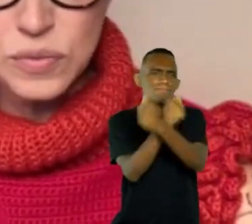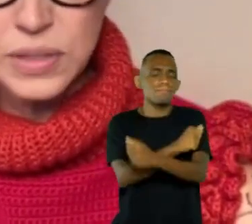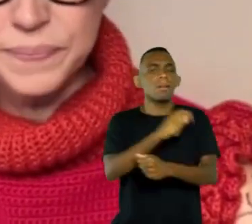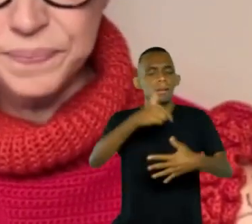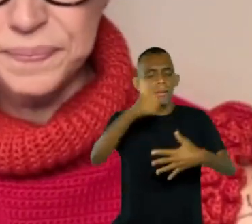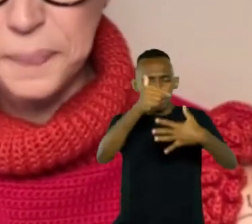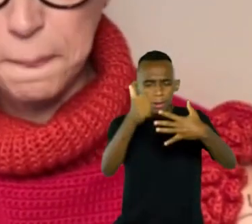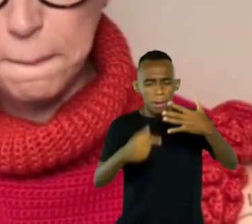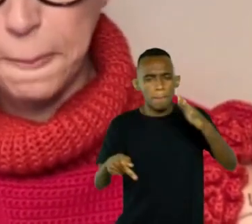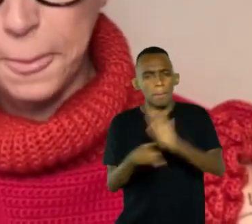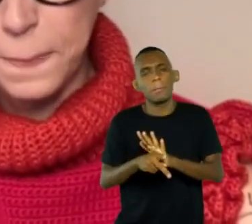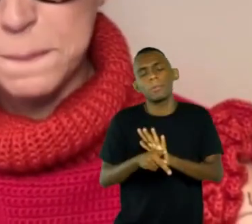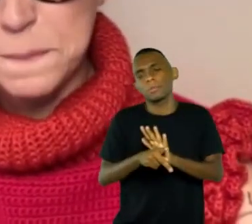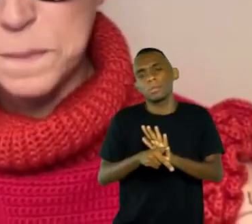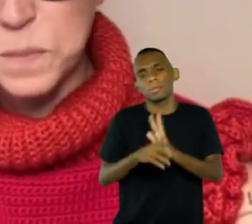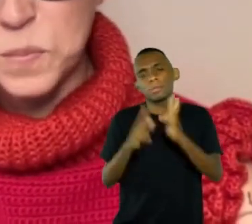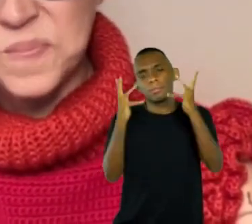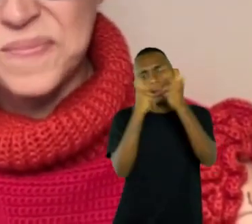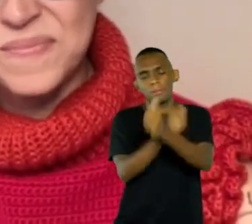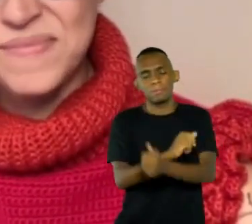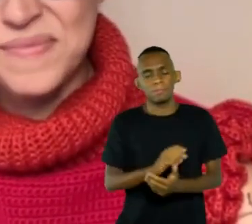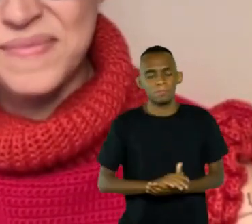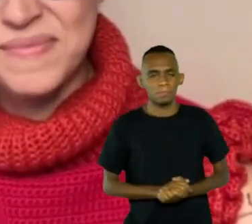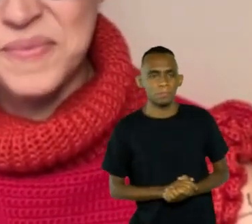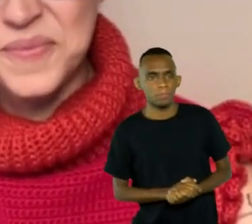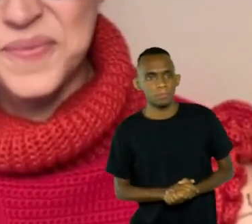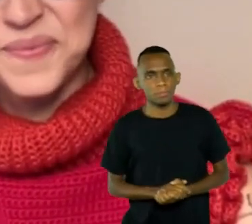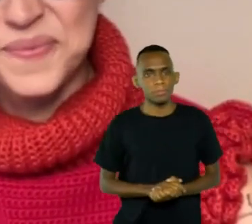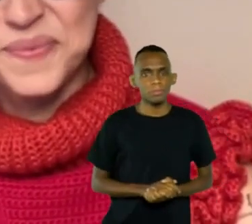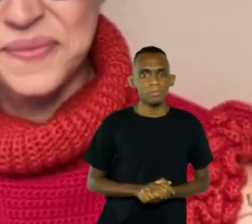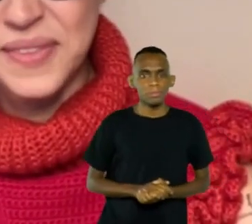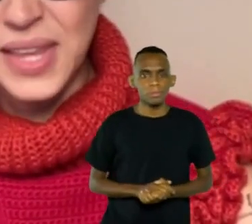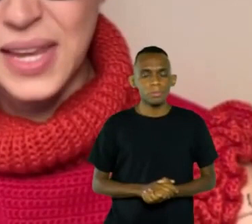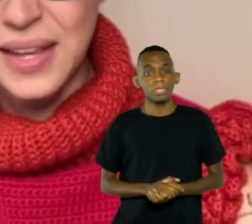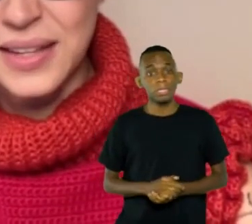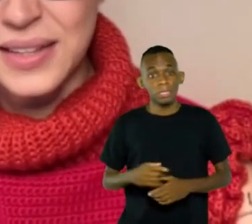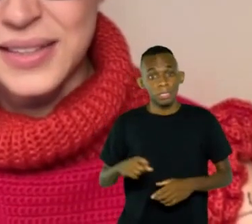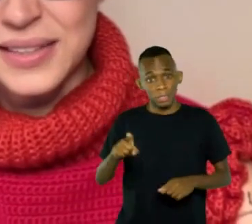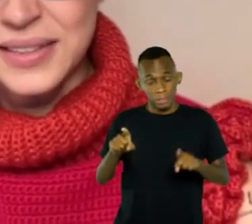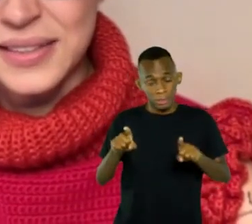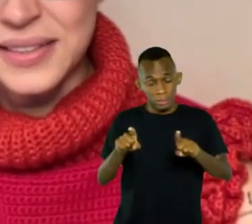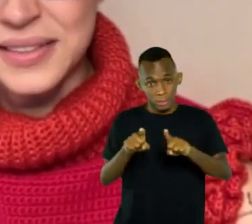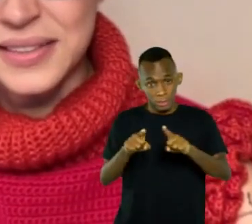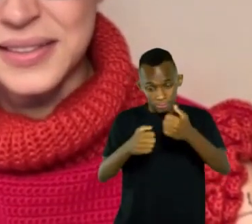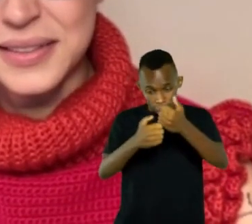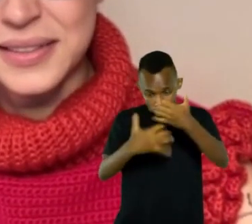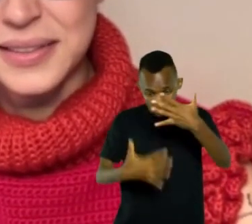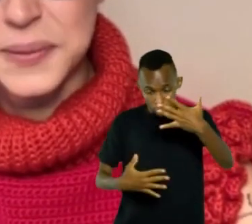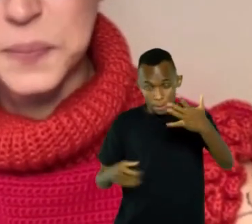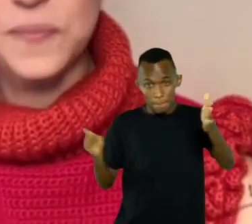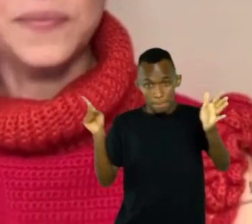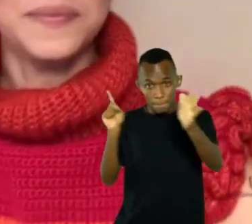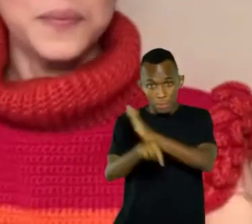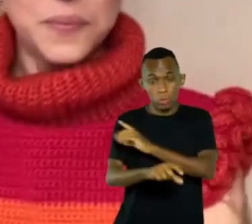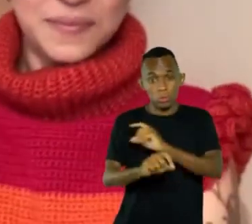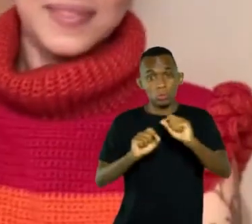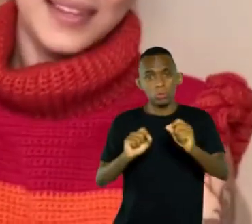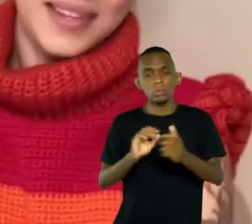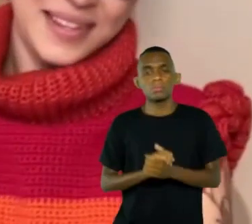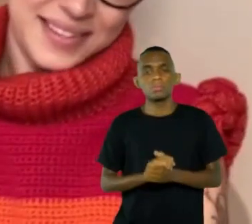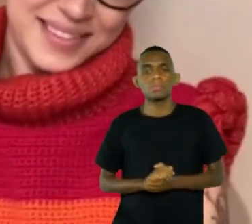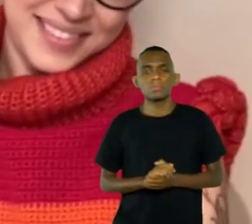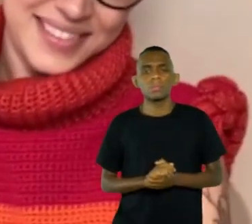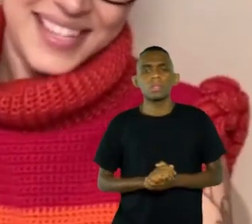sem dúvida. Que a gente tem mais perguntas aqui. Agora a Adriana Belo fala: finalmente li todos